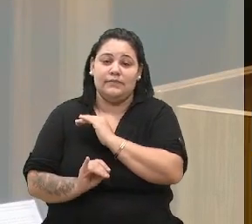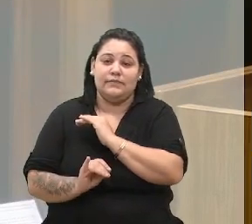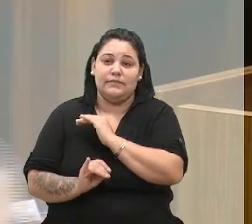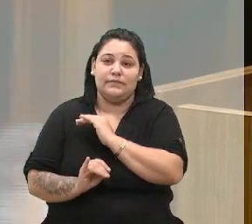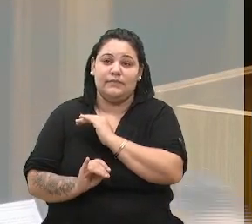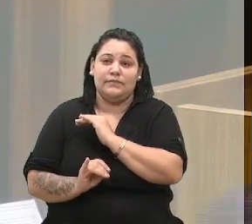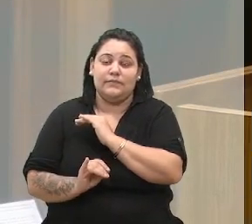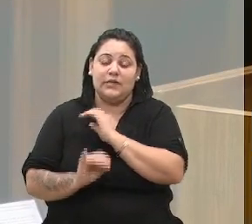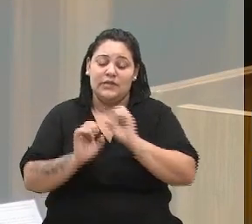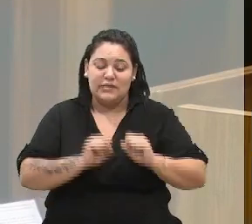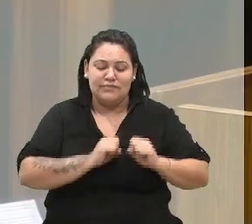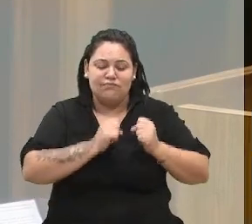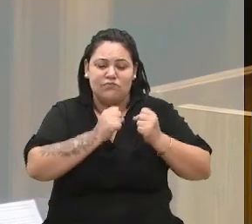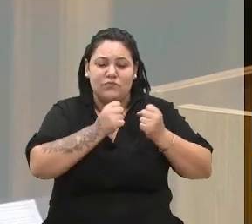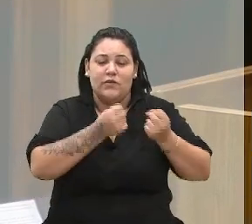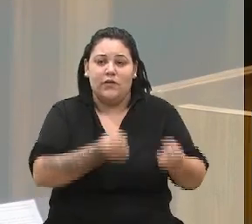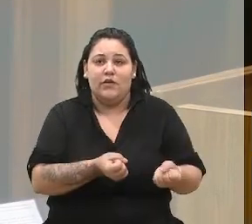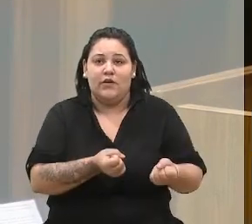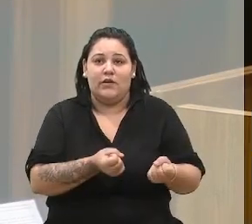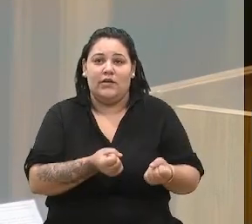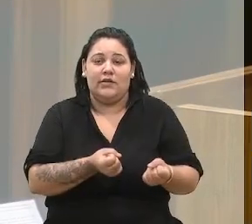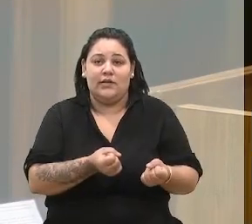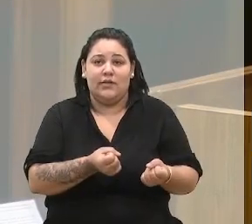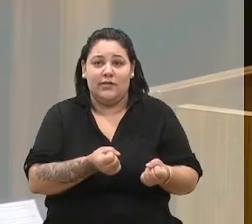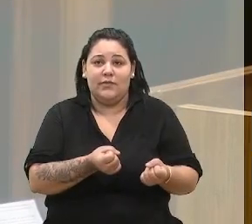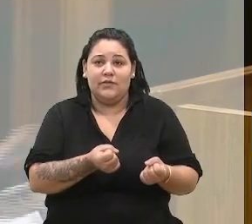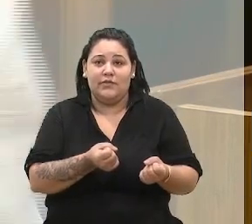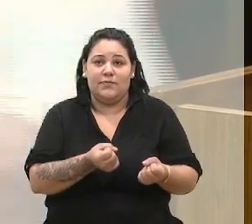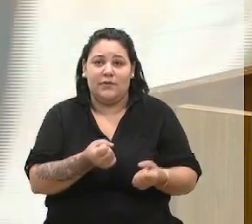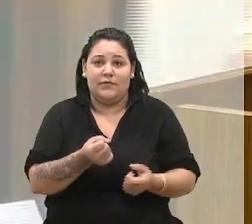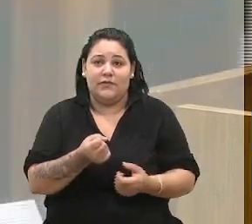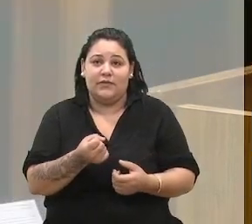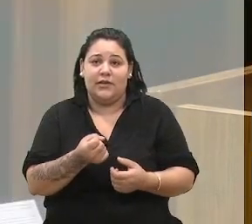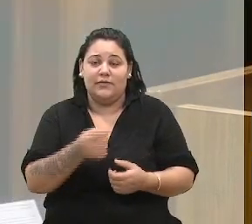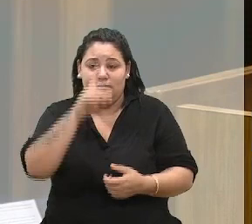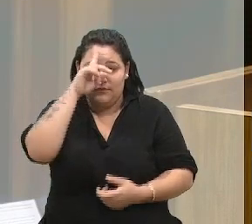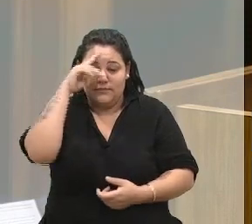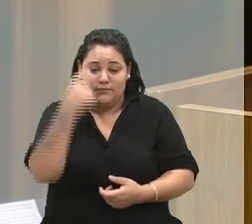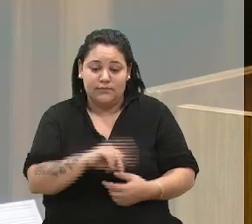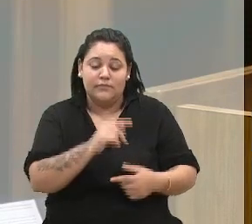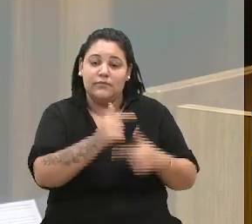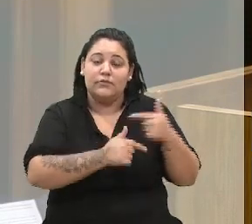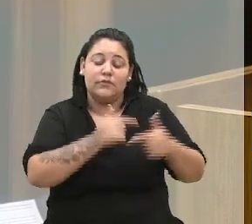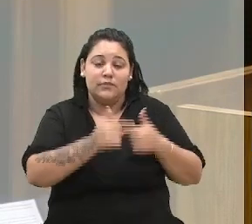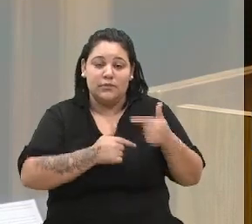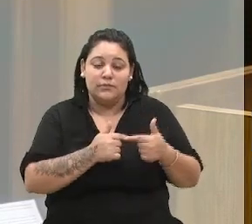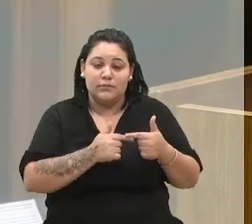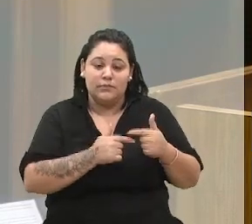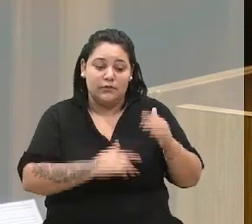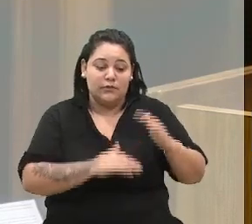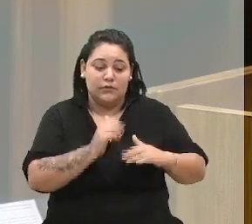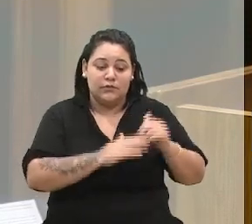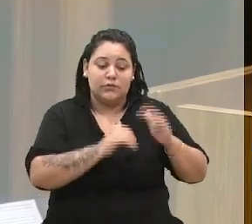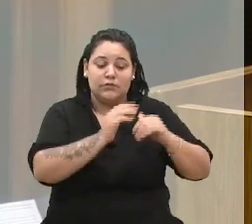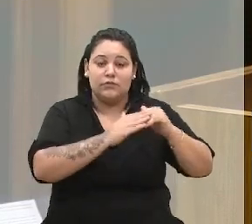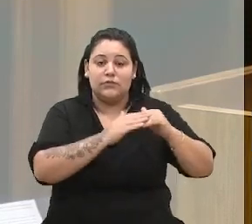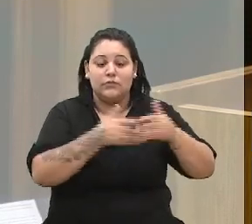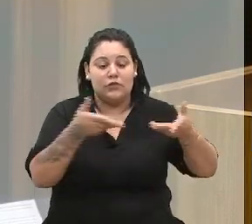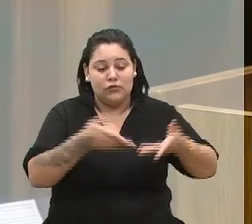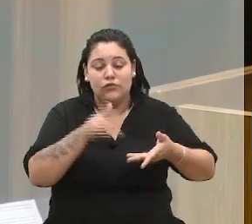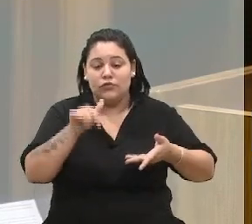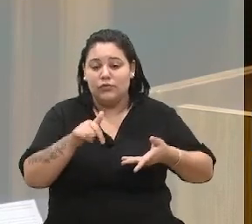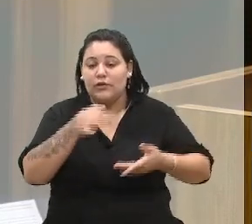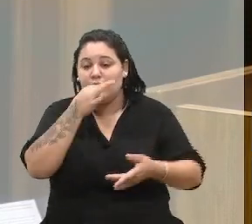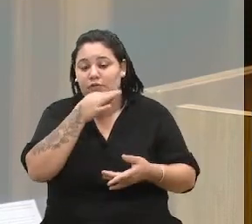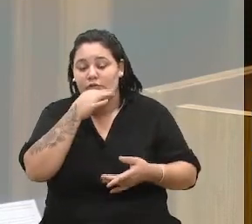si, deixaram sangue e suor na construção do que hoje se chama Caxias